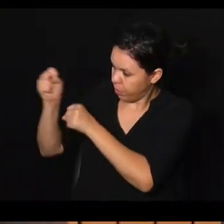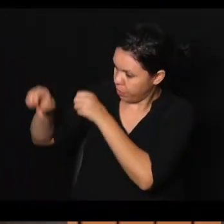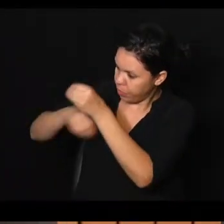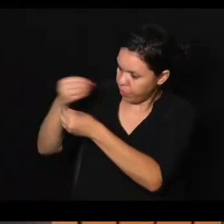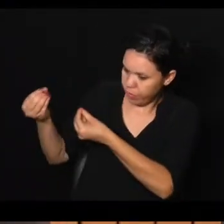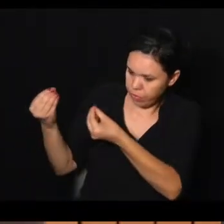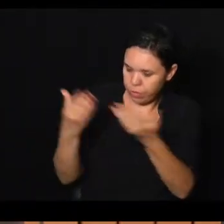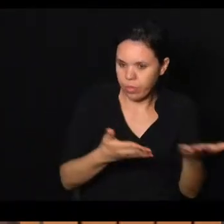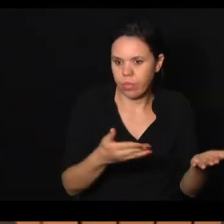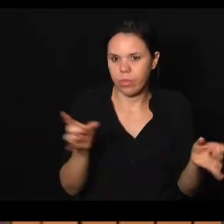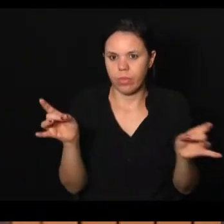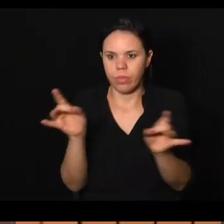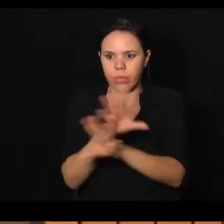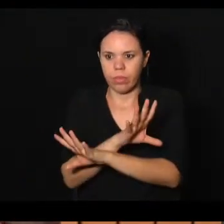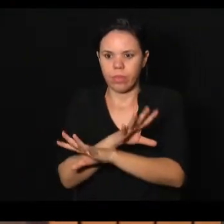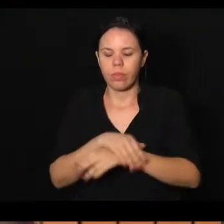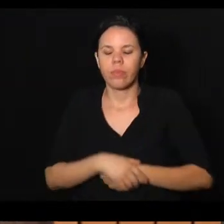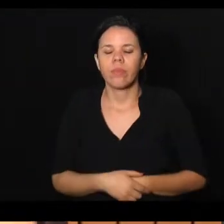Eu encerro.